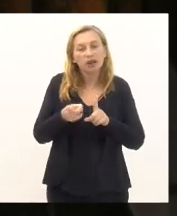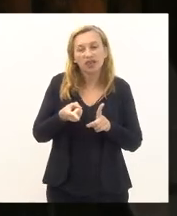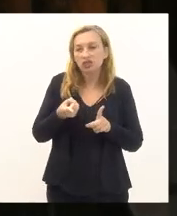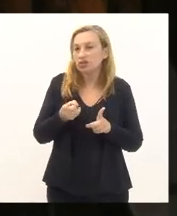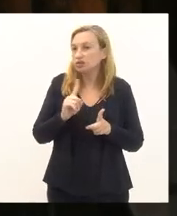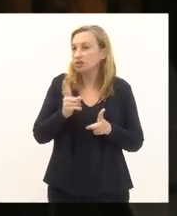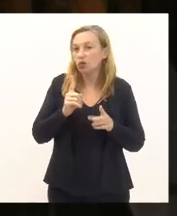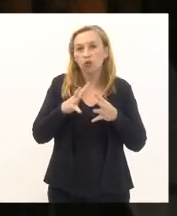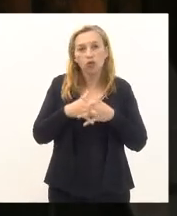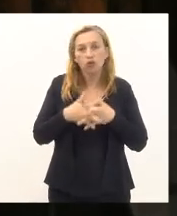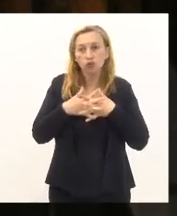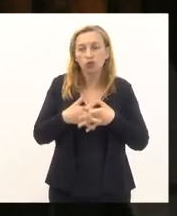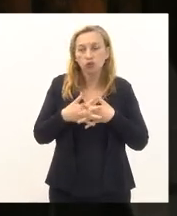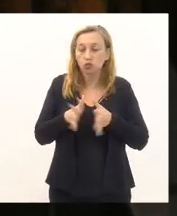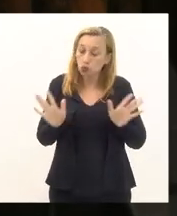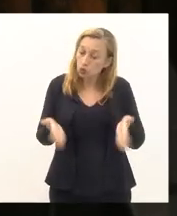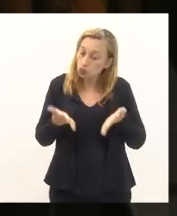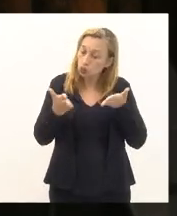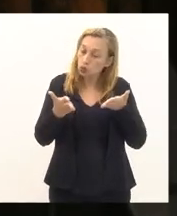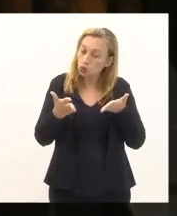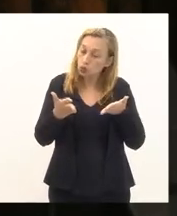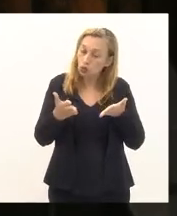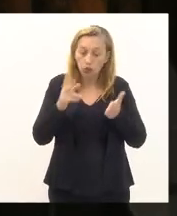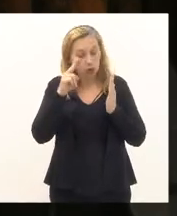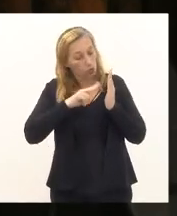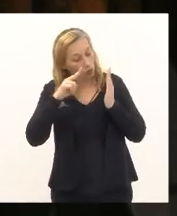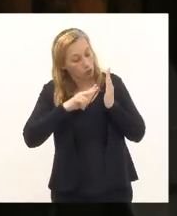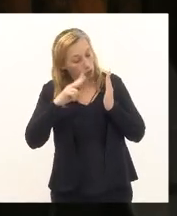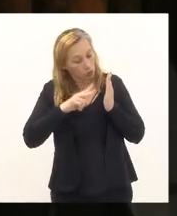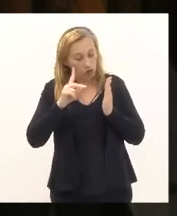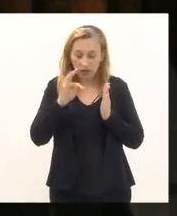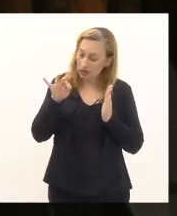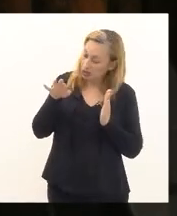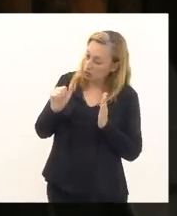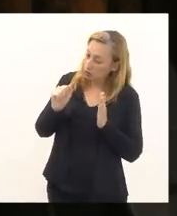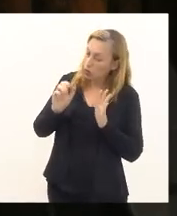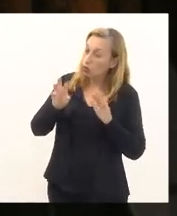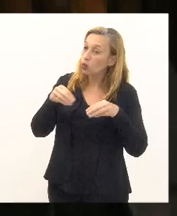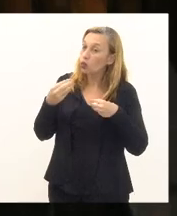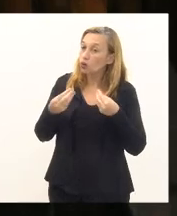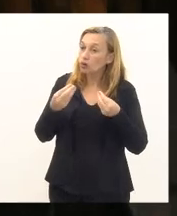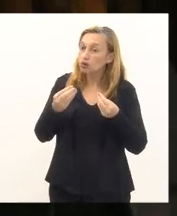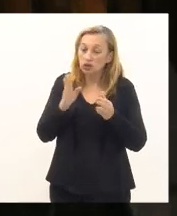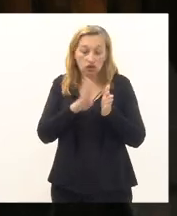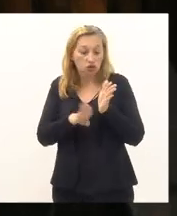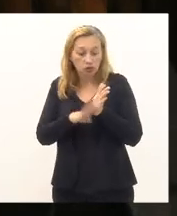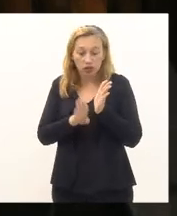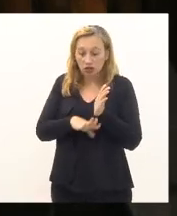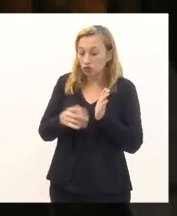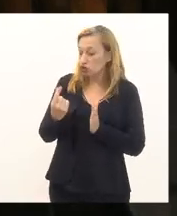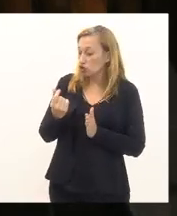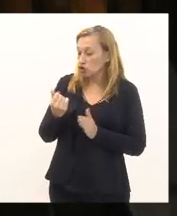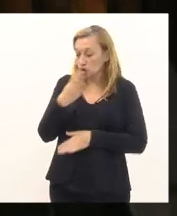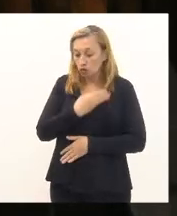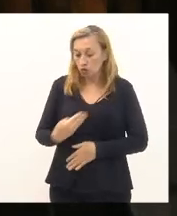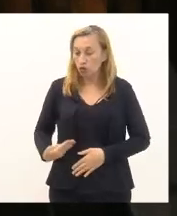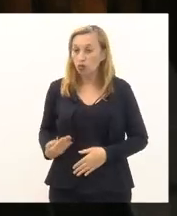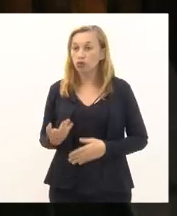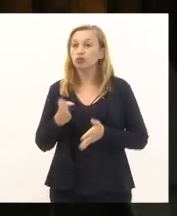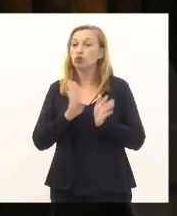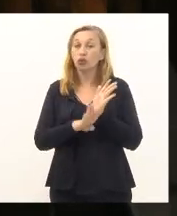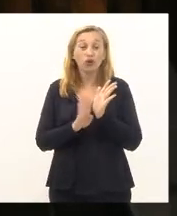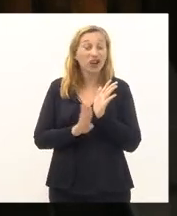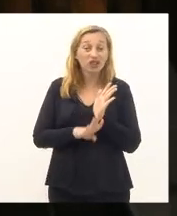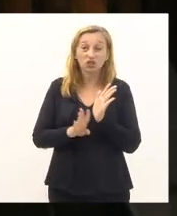vai confundir estímulo à leitura e à literatura com desperdício de dinheiro público, com